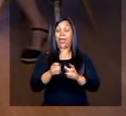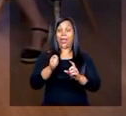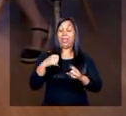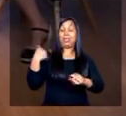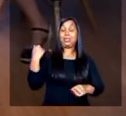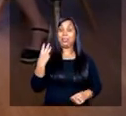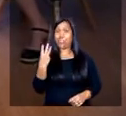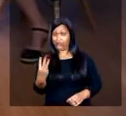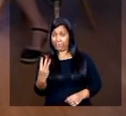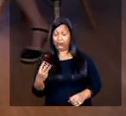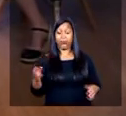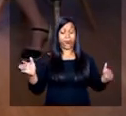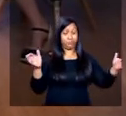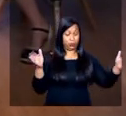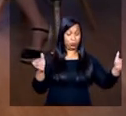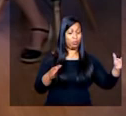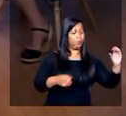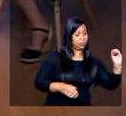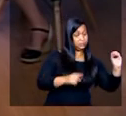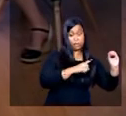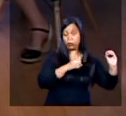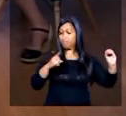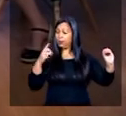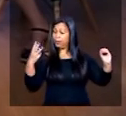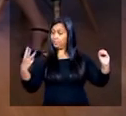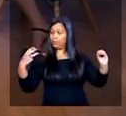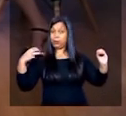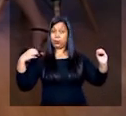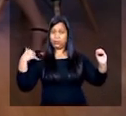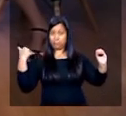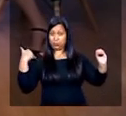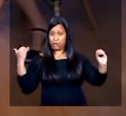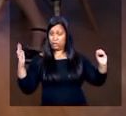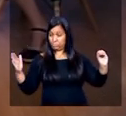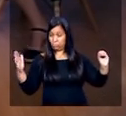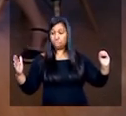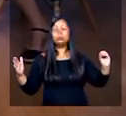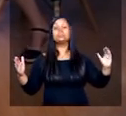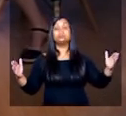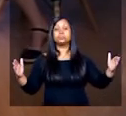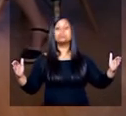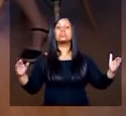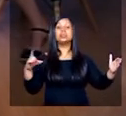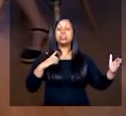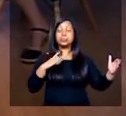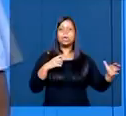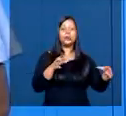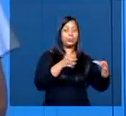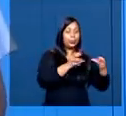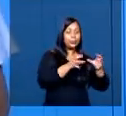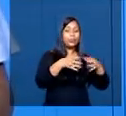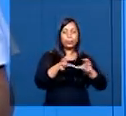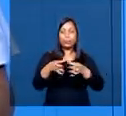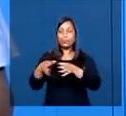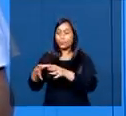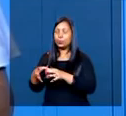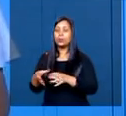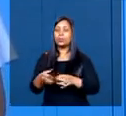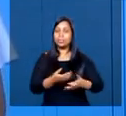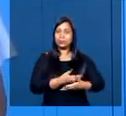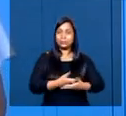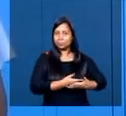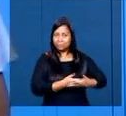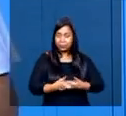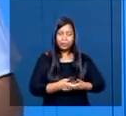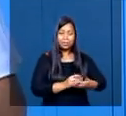grupo é de 0 a 3 anos, né? A gente fica até 3 anos e 11 meses, mais ou menos. A gente já tem rede para onde esses bebês